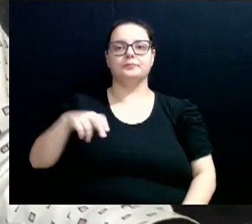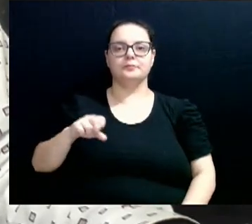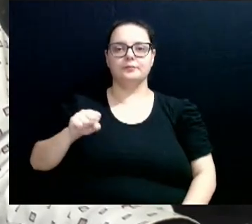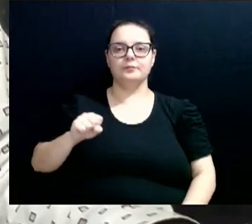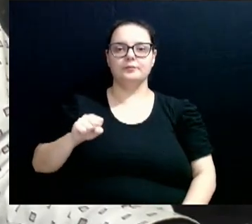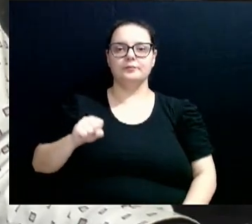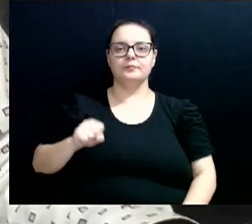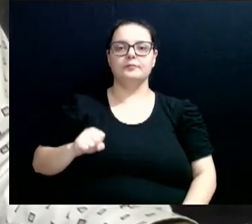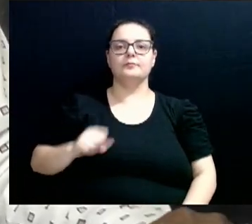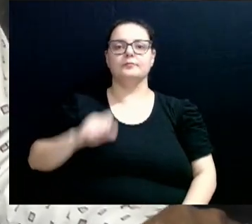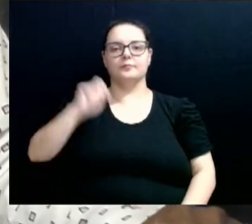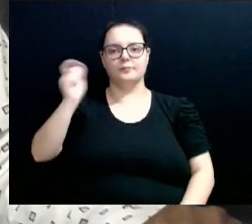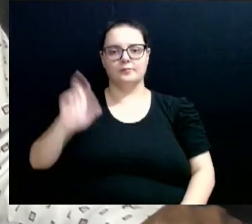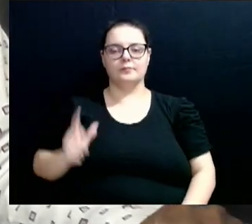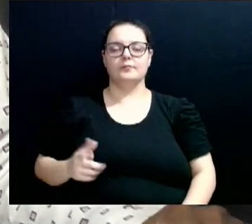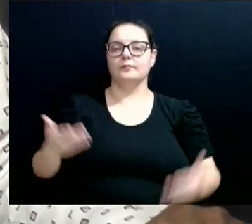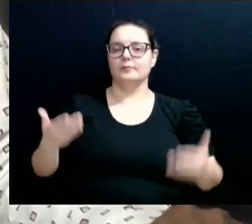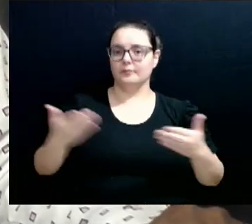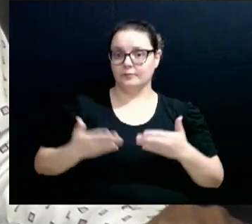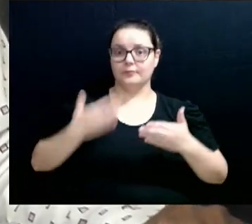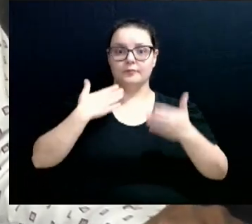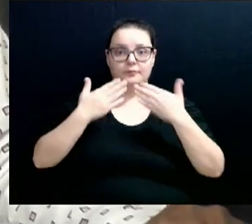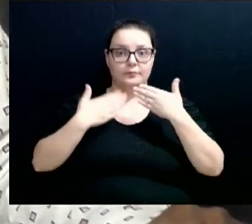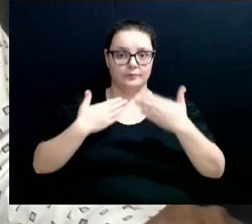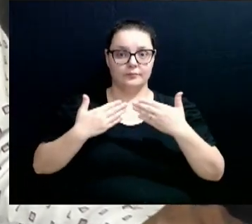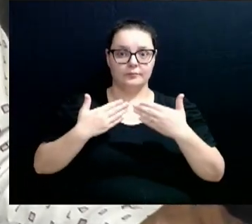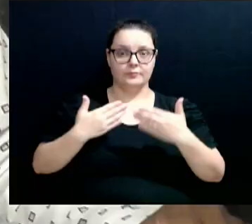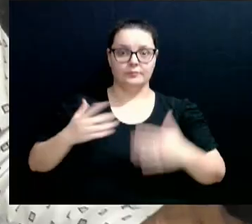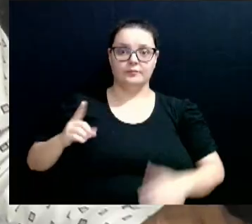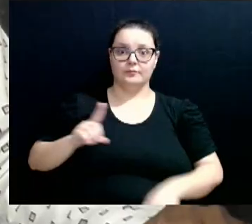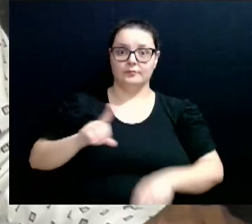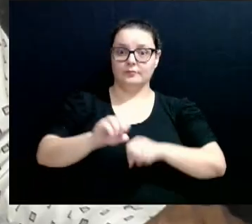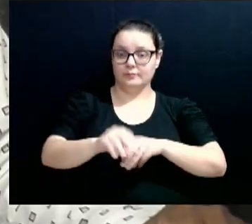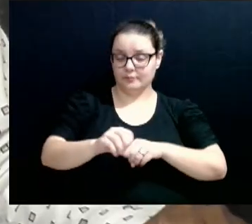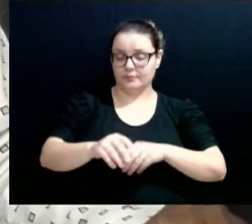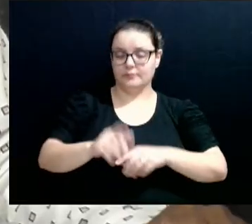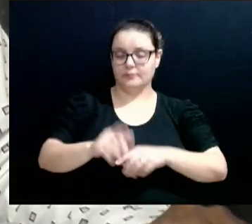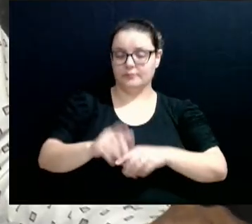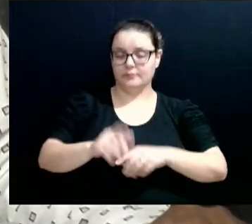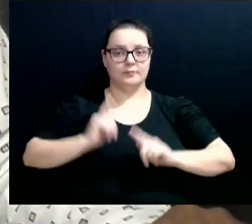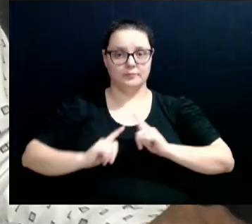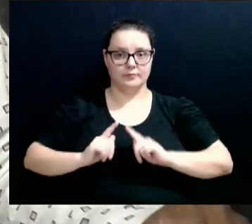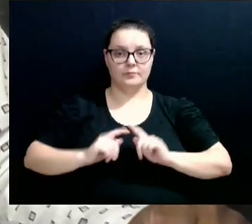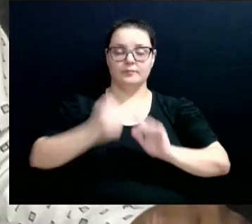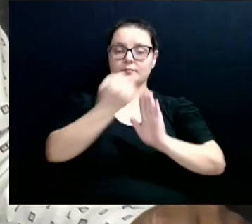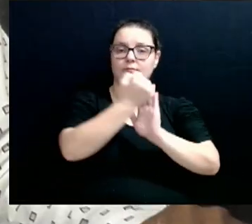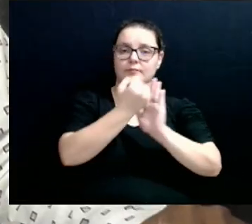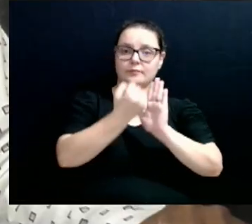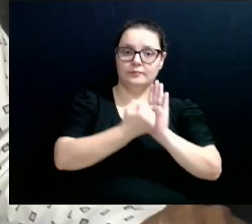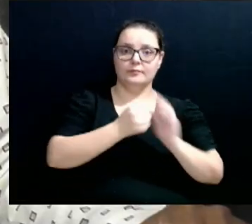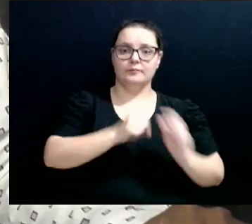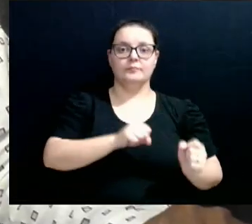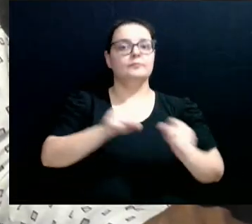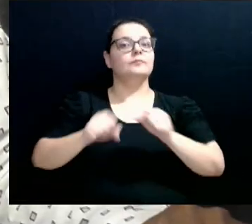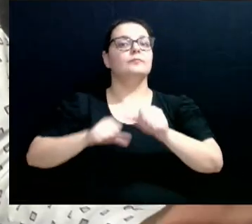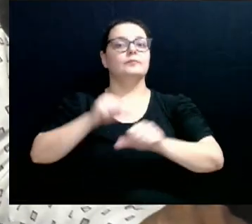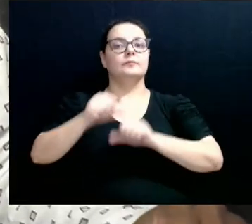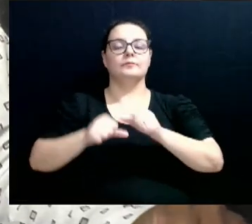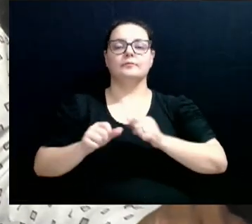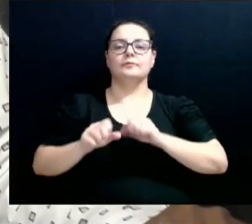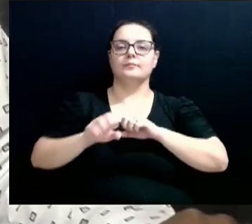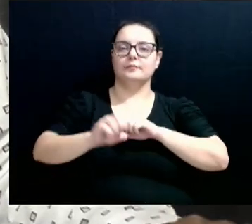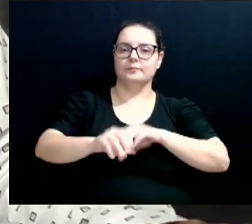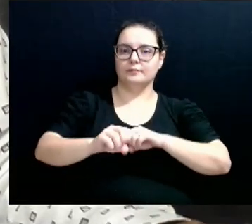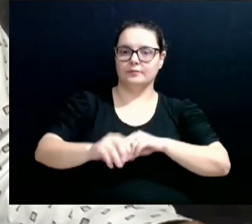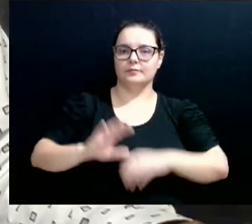hoje, conversaremos com um educador, gestor, que simboliza o poder transformador da educação quando